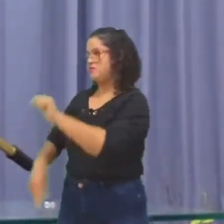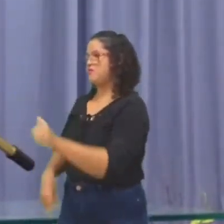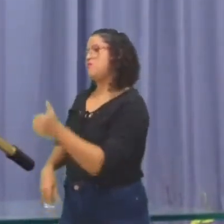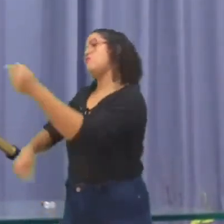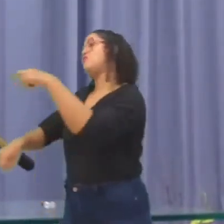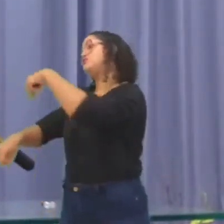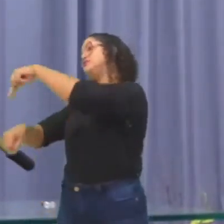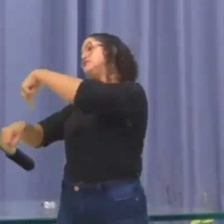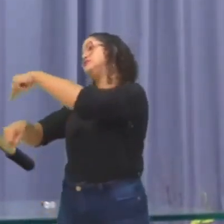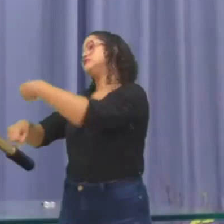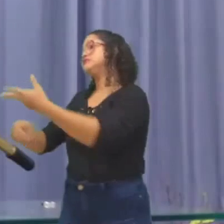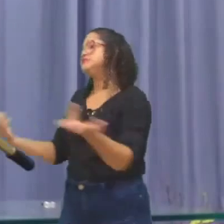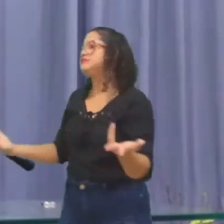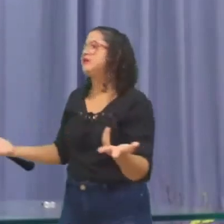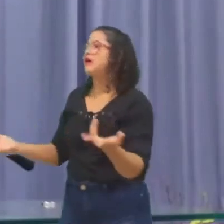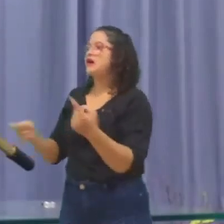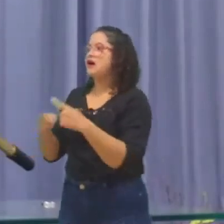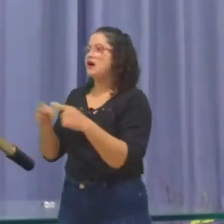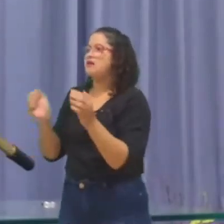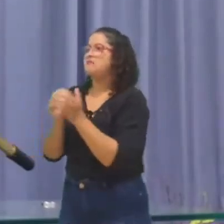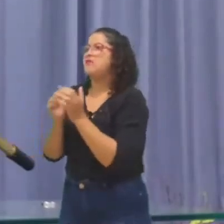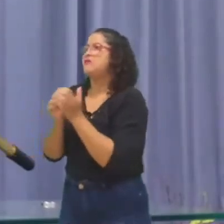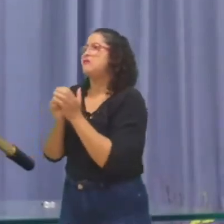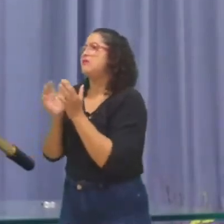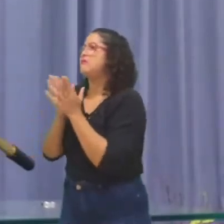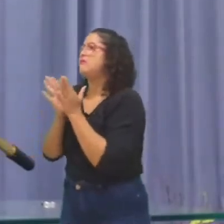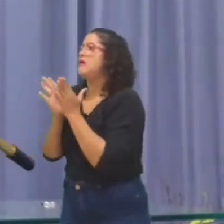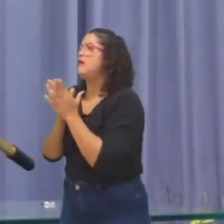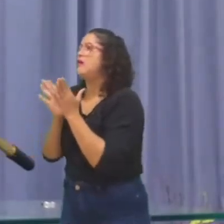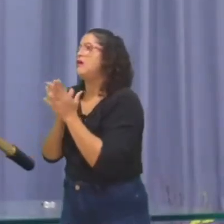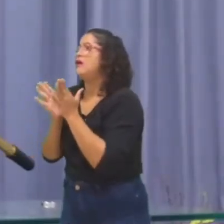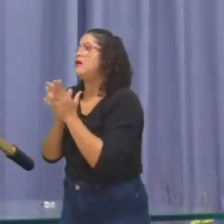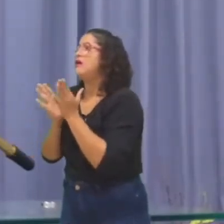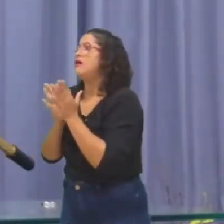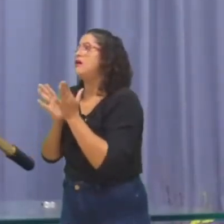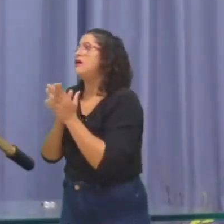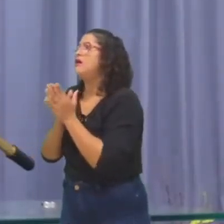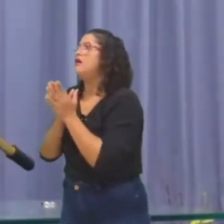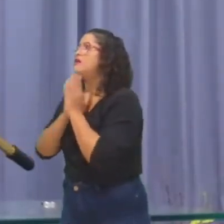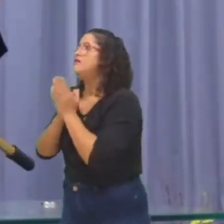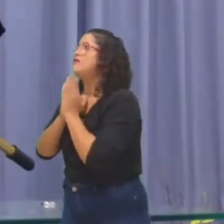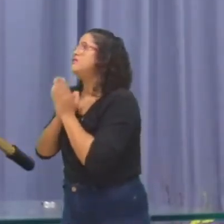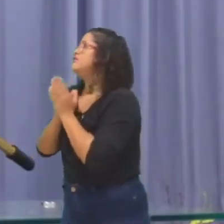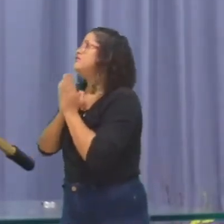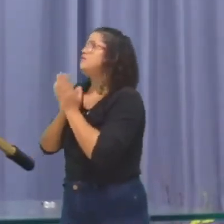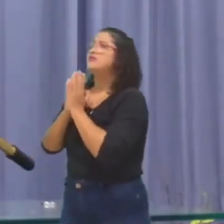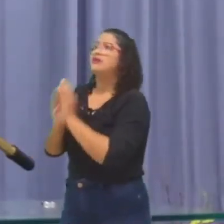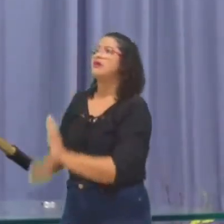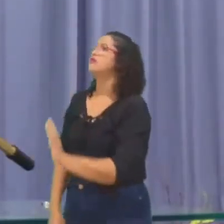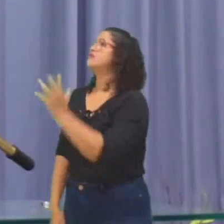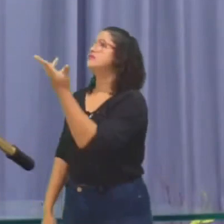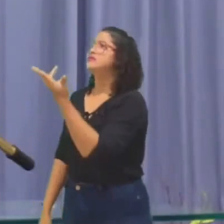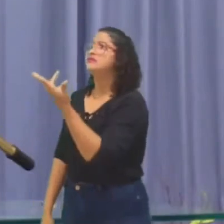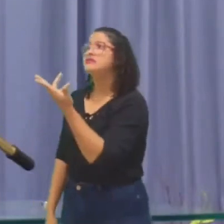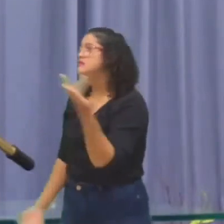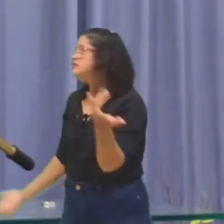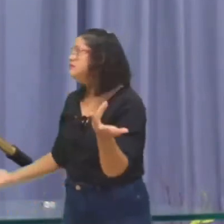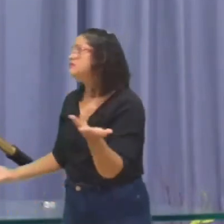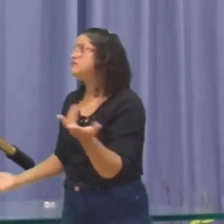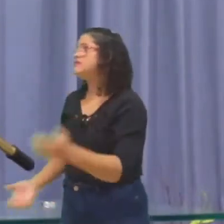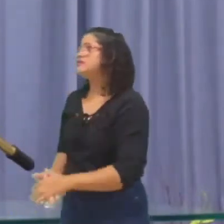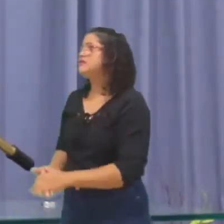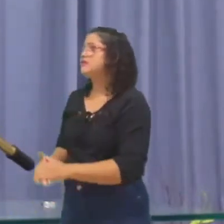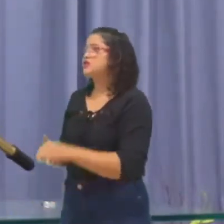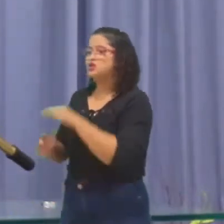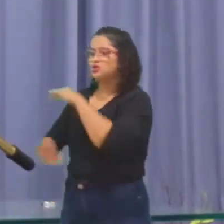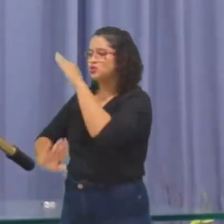ainda intercede pelo povo e diz: Senhor, não faz isto. Todas as nações sabem que tu fala em nosso meio, que